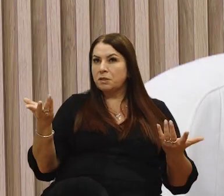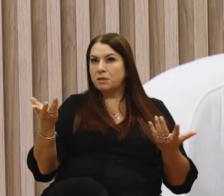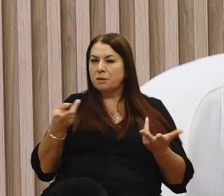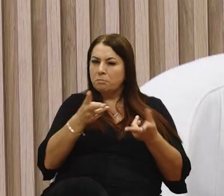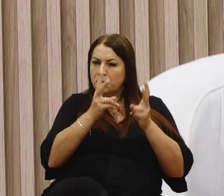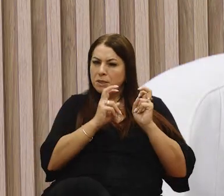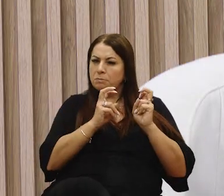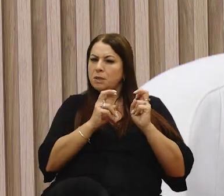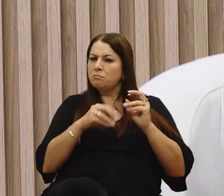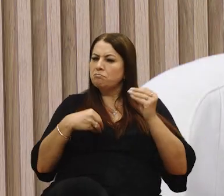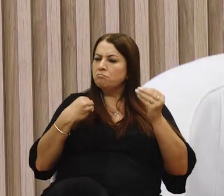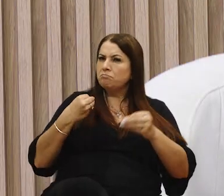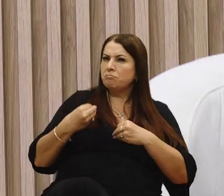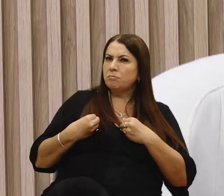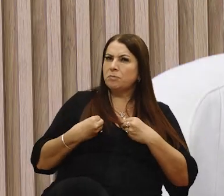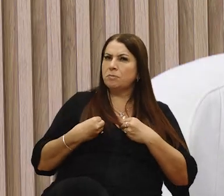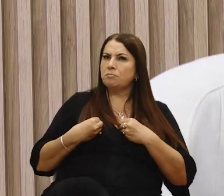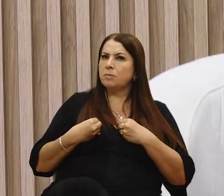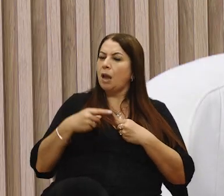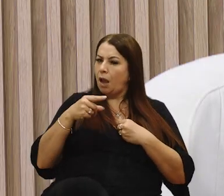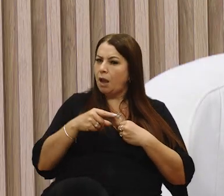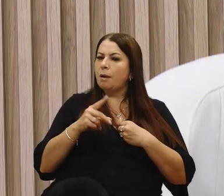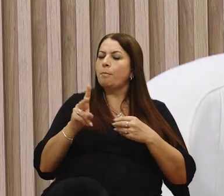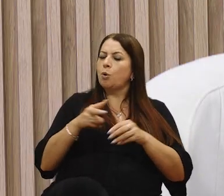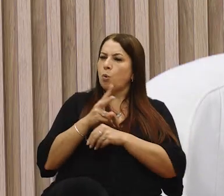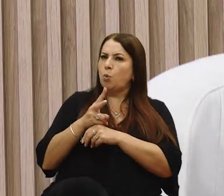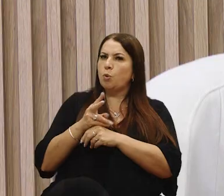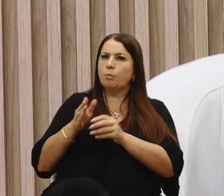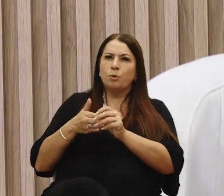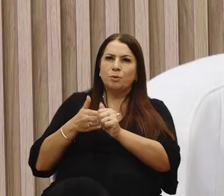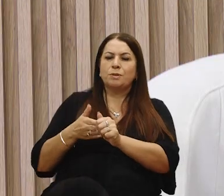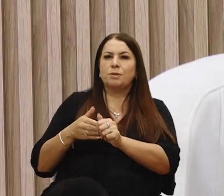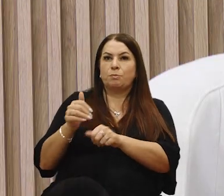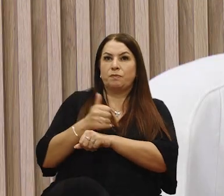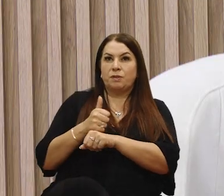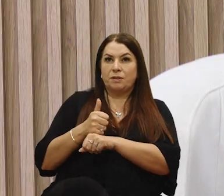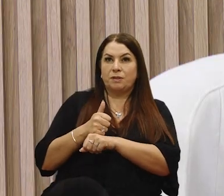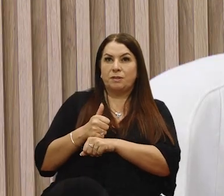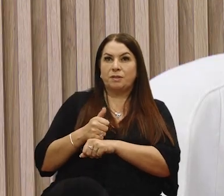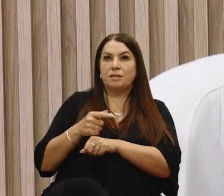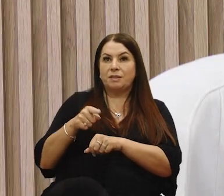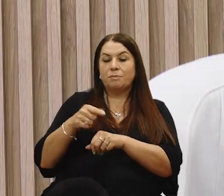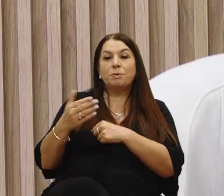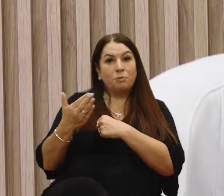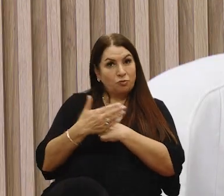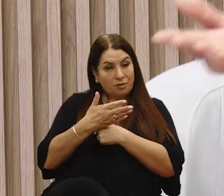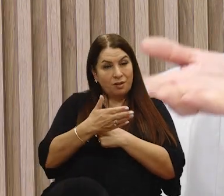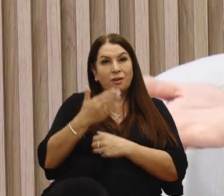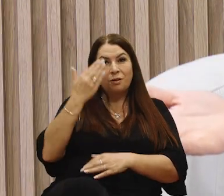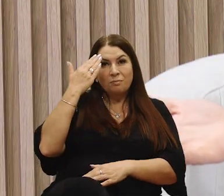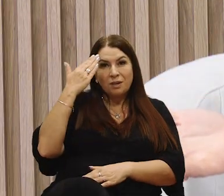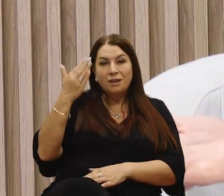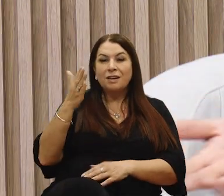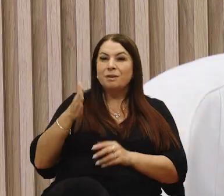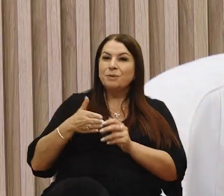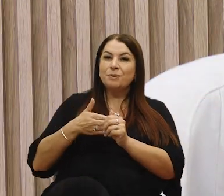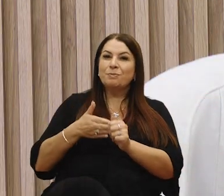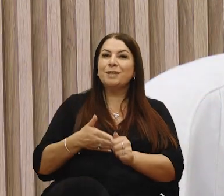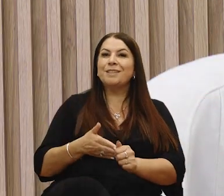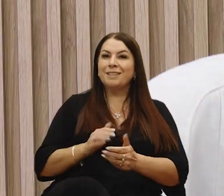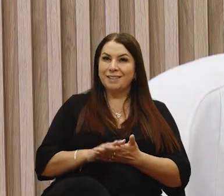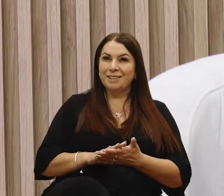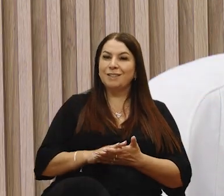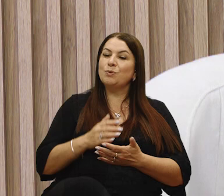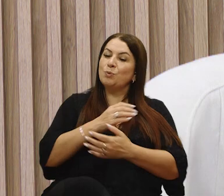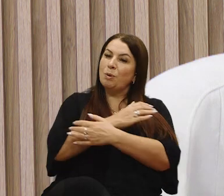lipedema. Se você percebeu algum sintoma no programa, procure uma orientação profissional. E nós estamos aqui para ajudar, né, meninas?